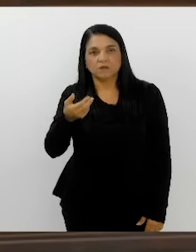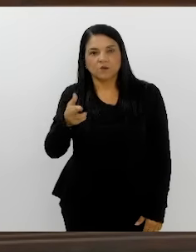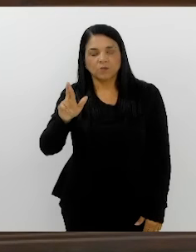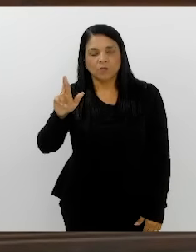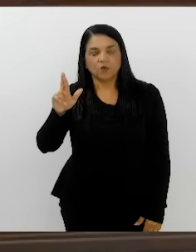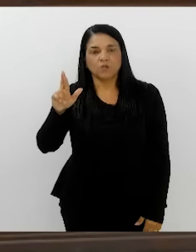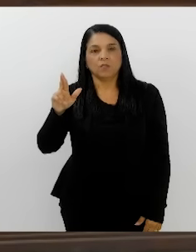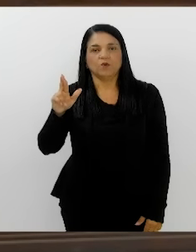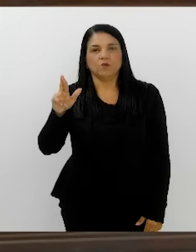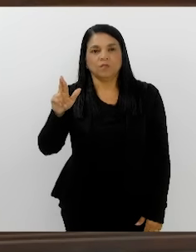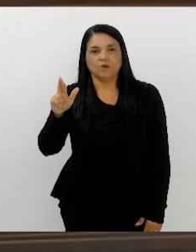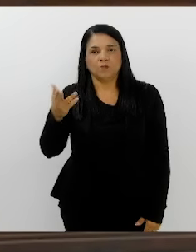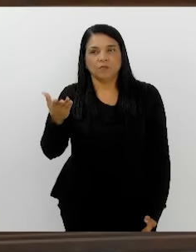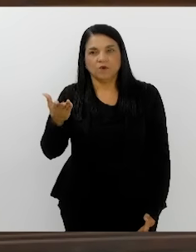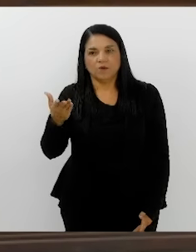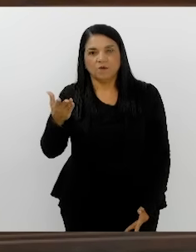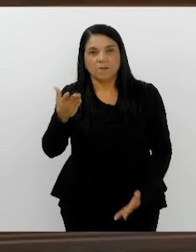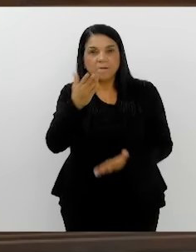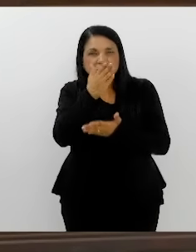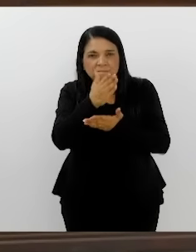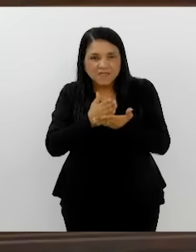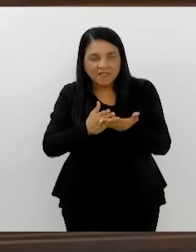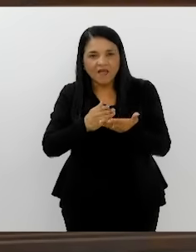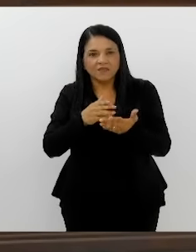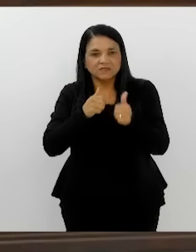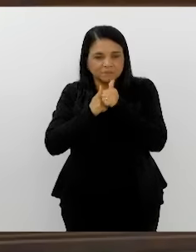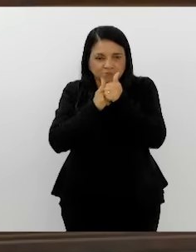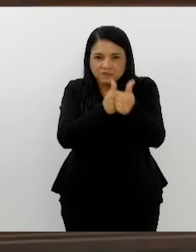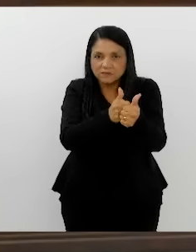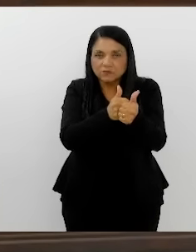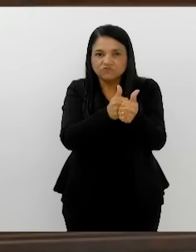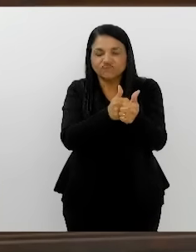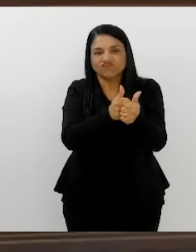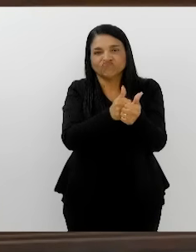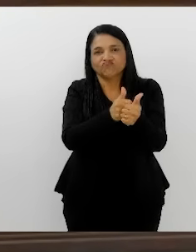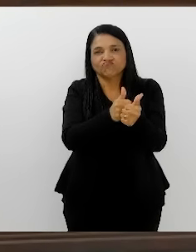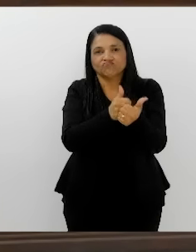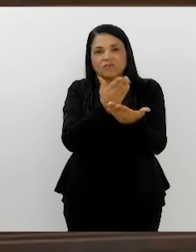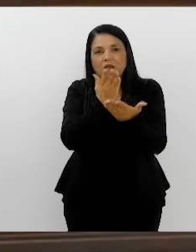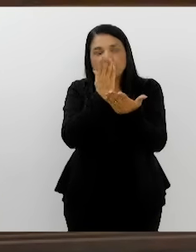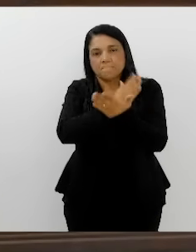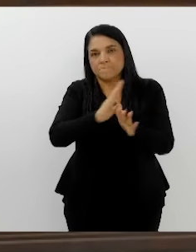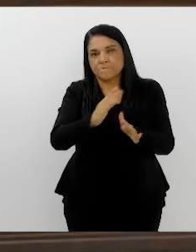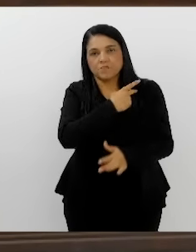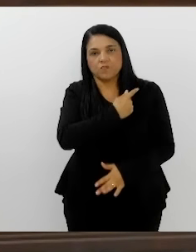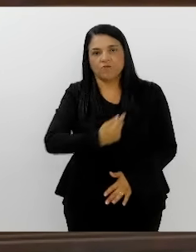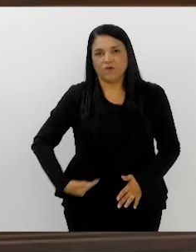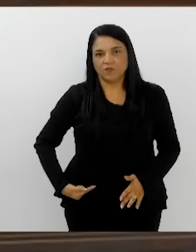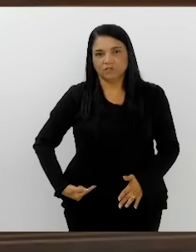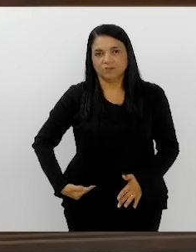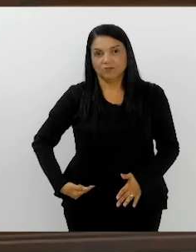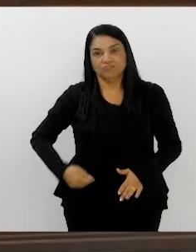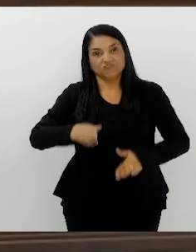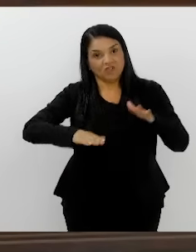Evangelho, metade dela derrubariam governos, talvez